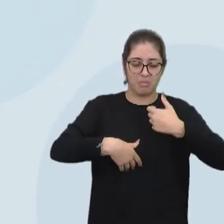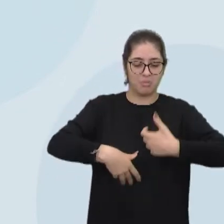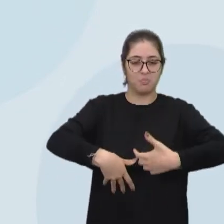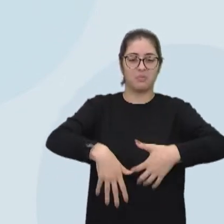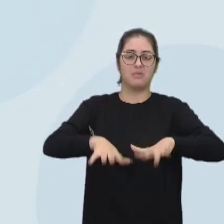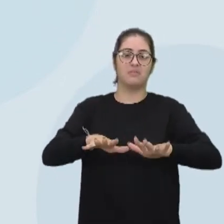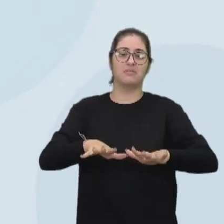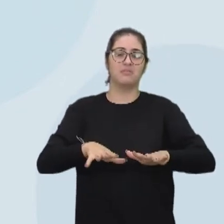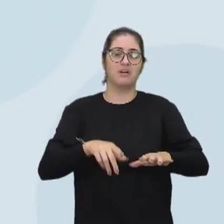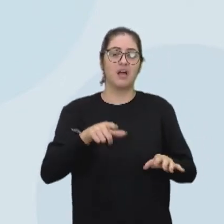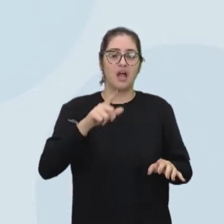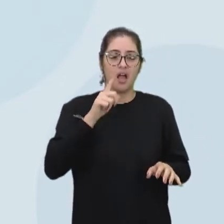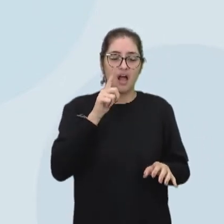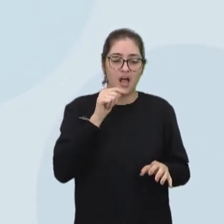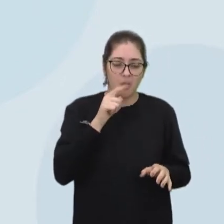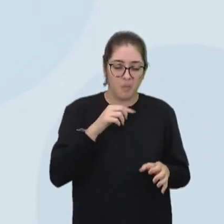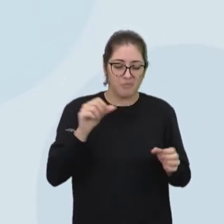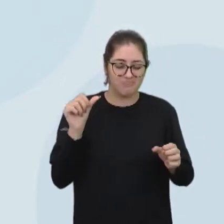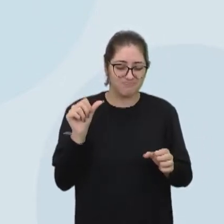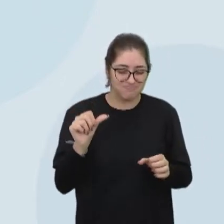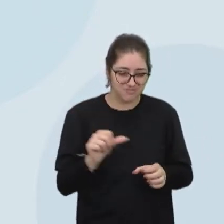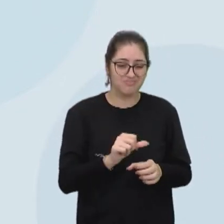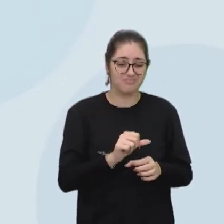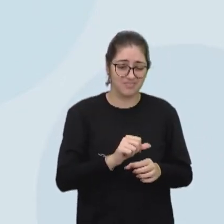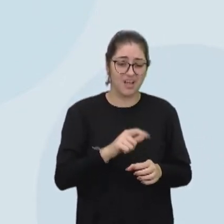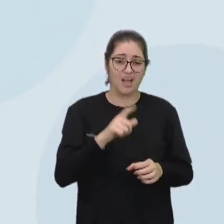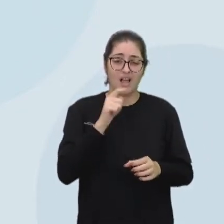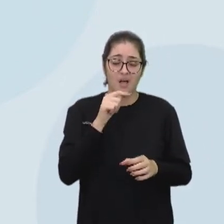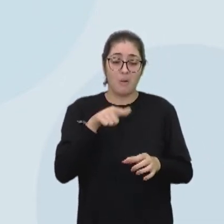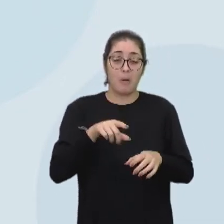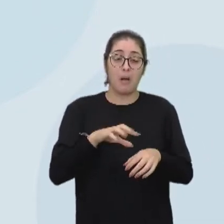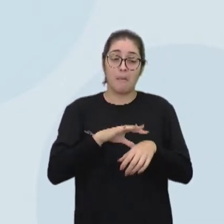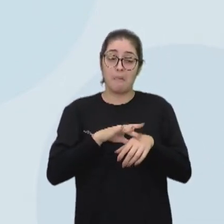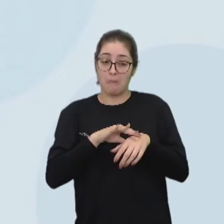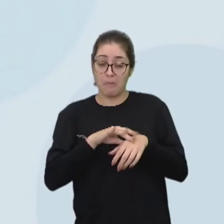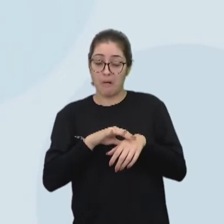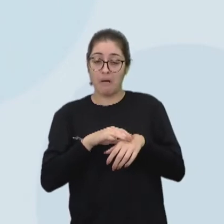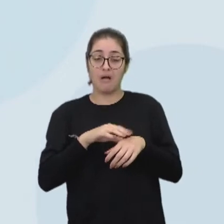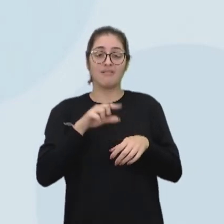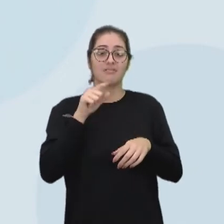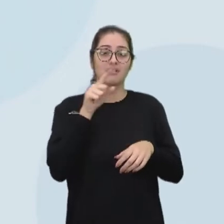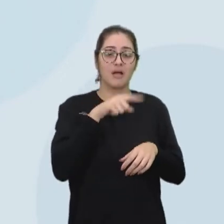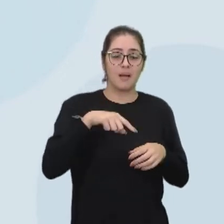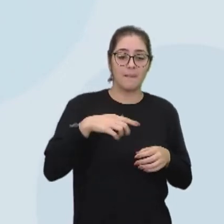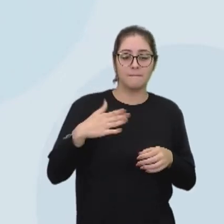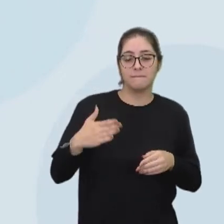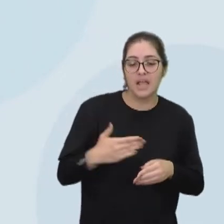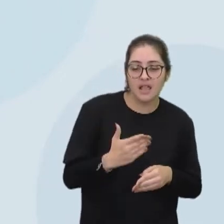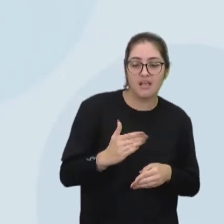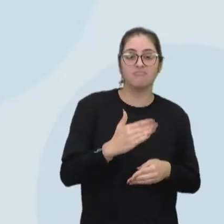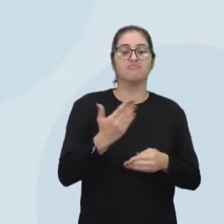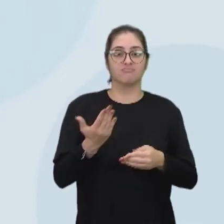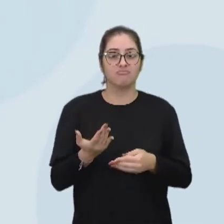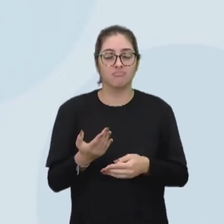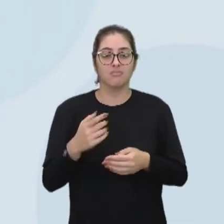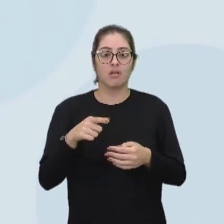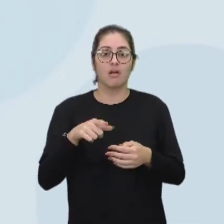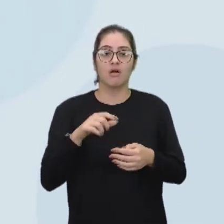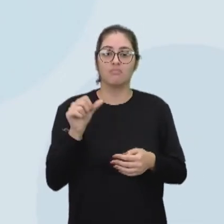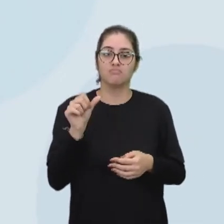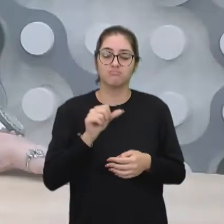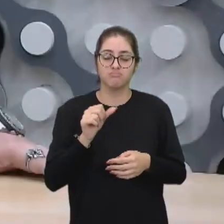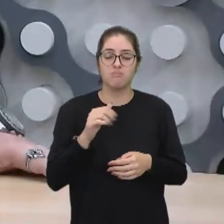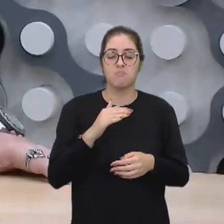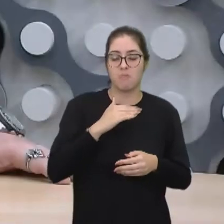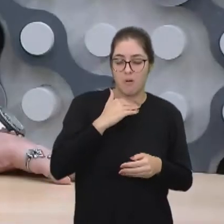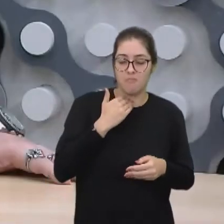oceano, polui as águas, contamina as águas, afeta os seres vivos, né? A gente tem vários exemplos aí